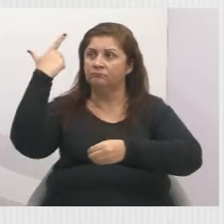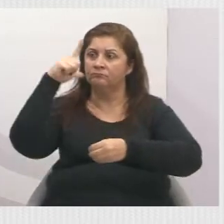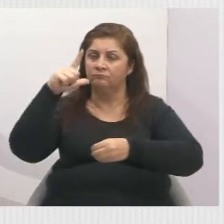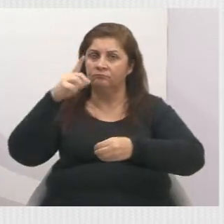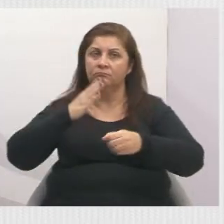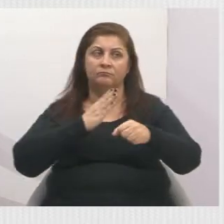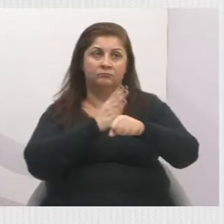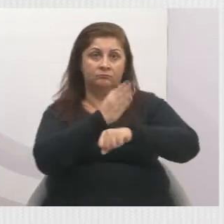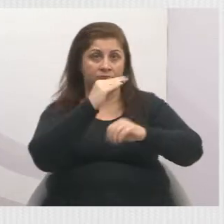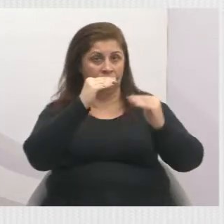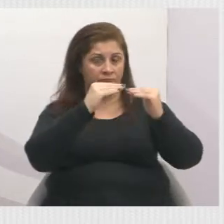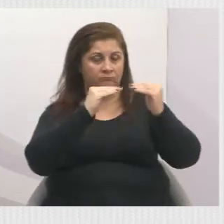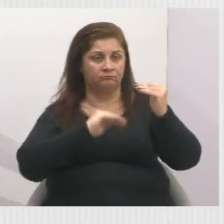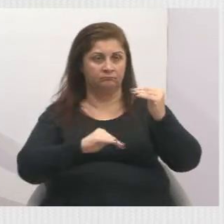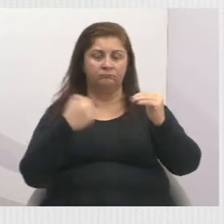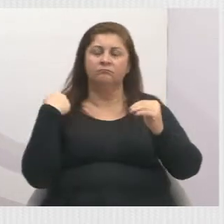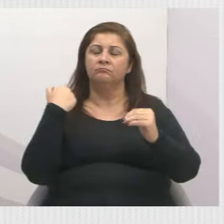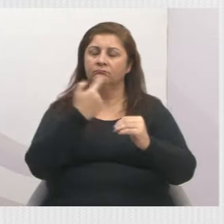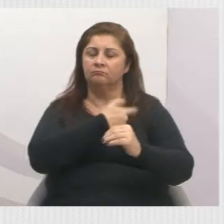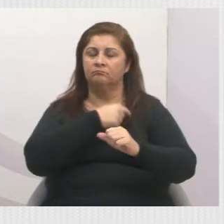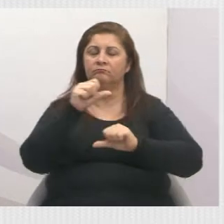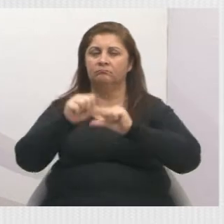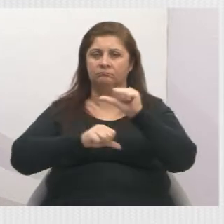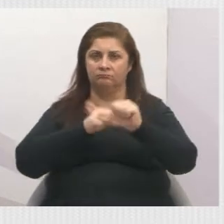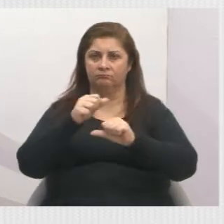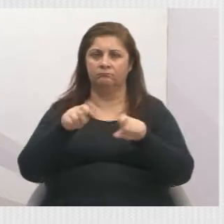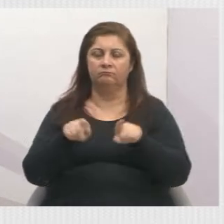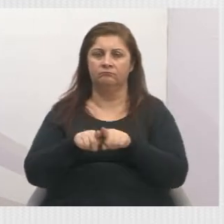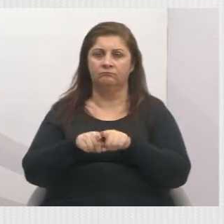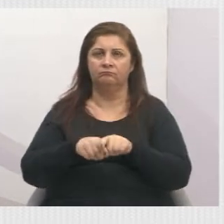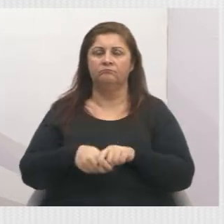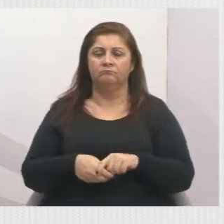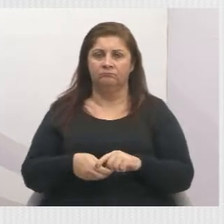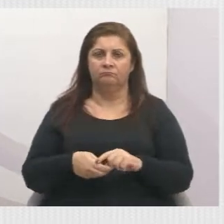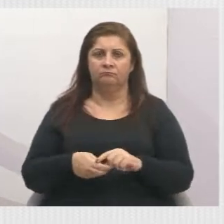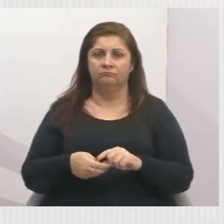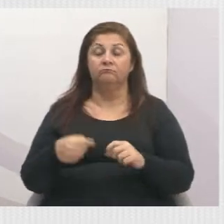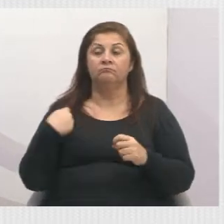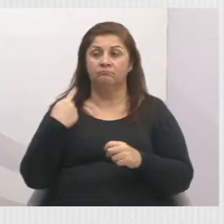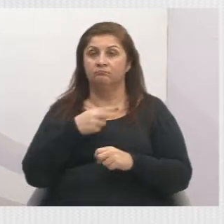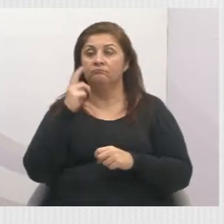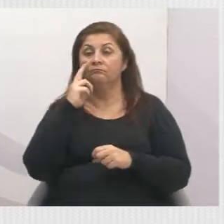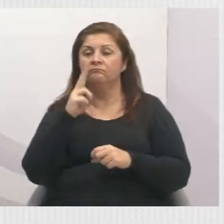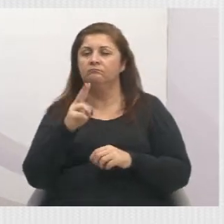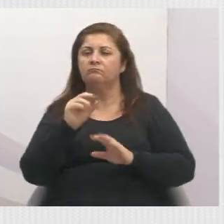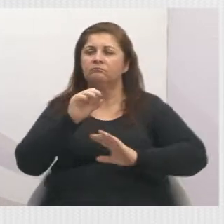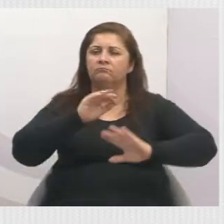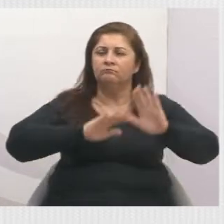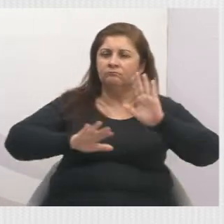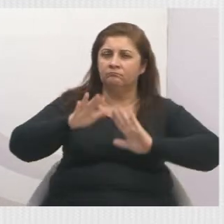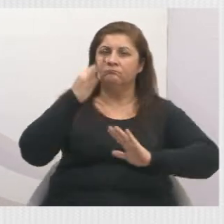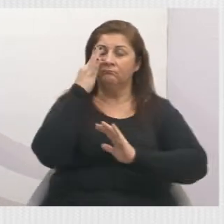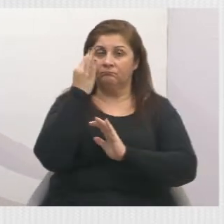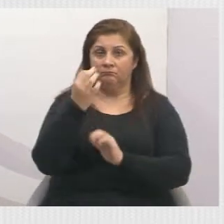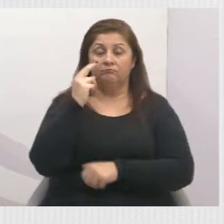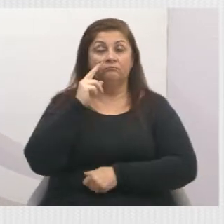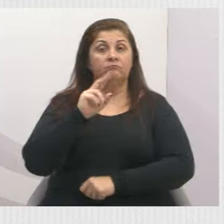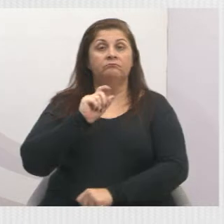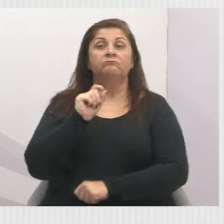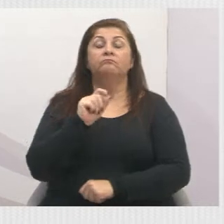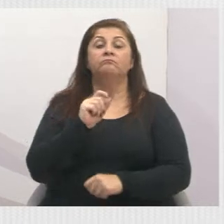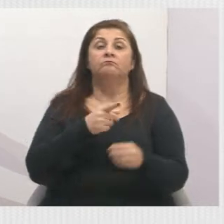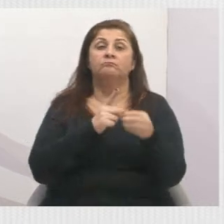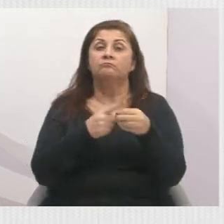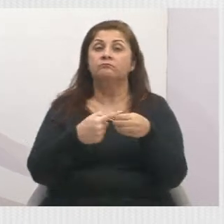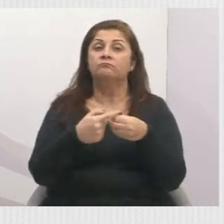inferior, nós faremos a modificação a tempo. Isso nós vamos acompanhar com muito cuidado para verificar o que os municípios